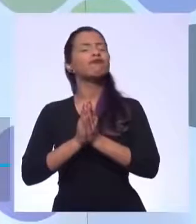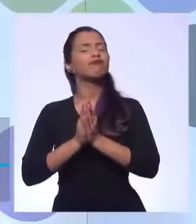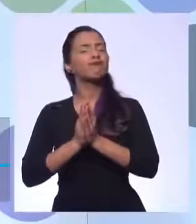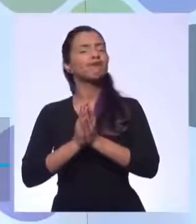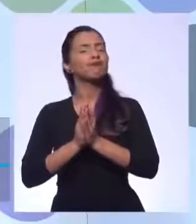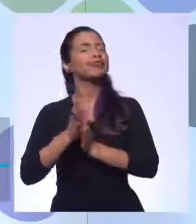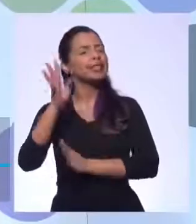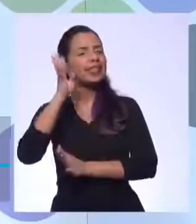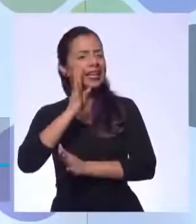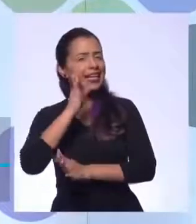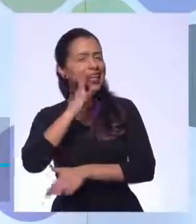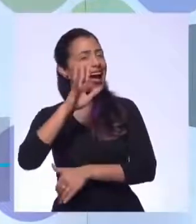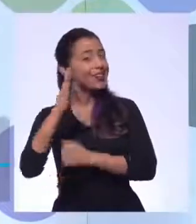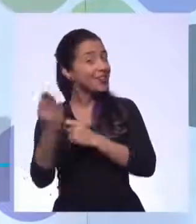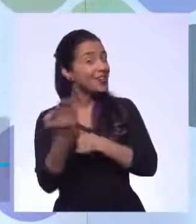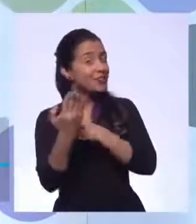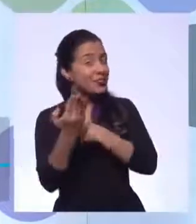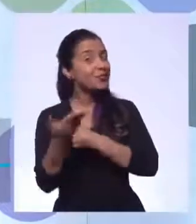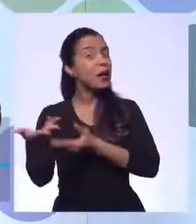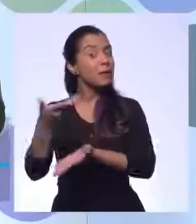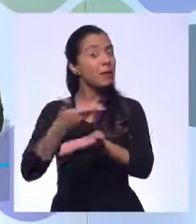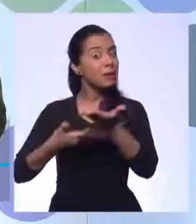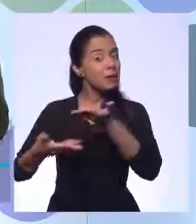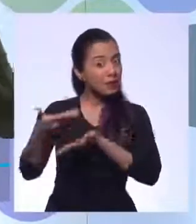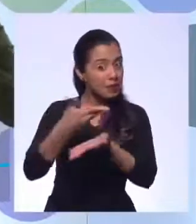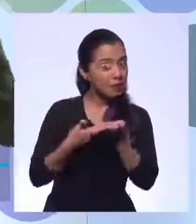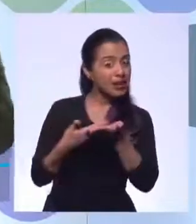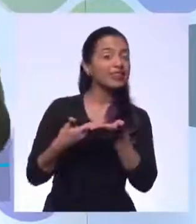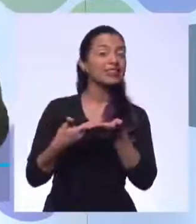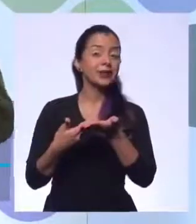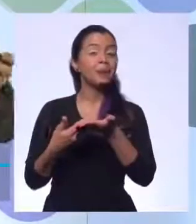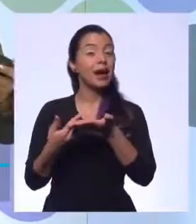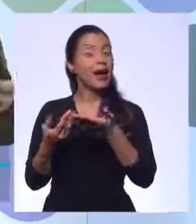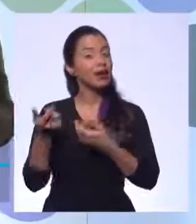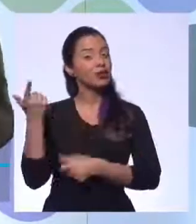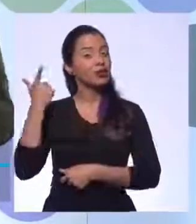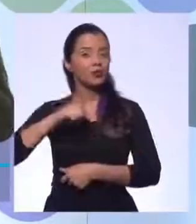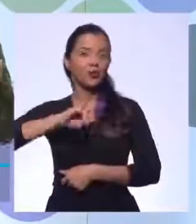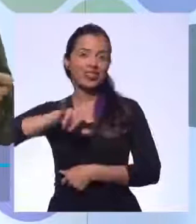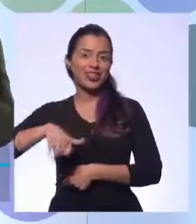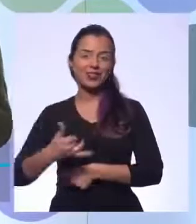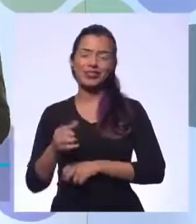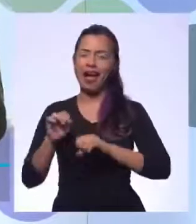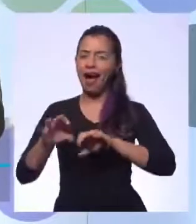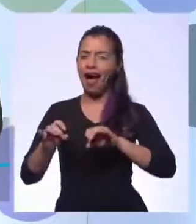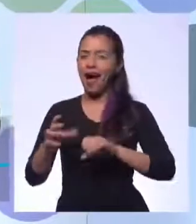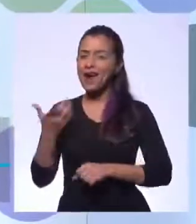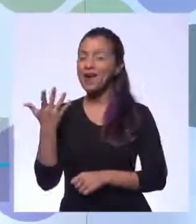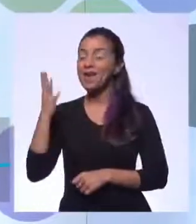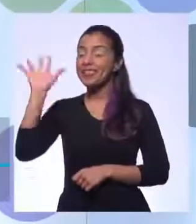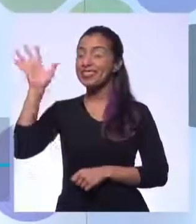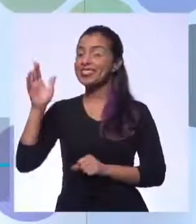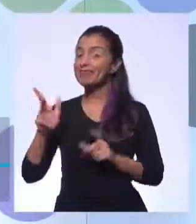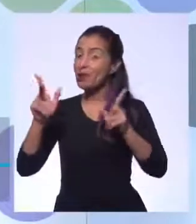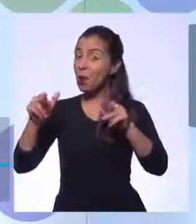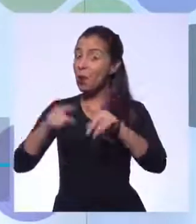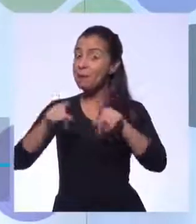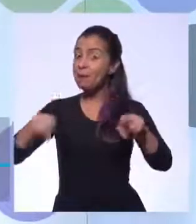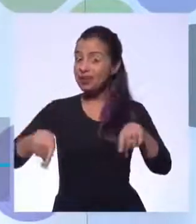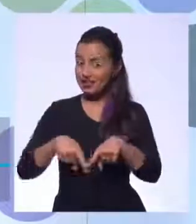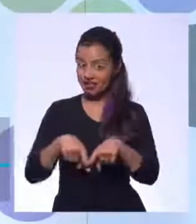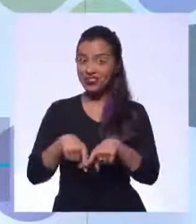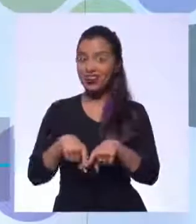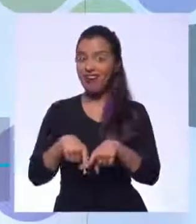bastante legais com a gente, que vocês interajam ali para fazer a aula acontecer como se fosse numa sala de aula. Eu tentei